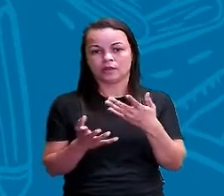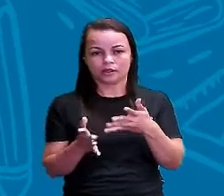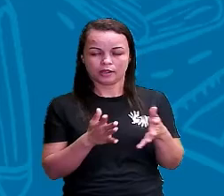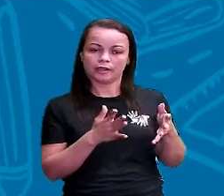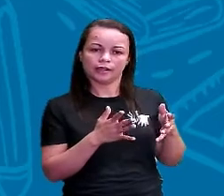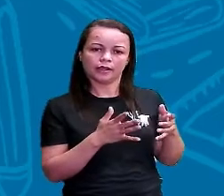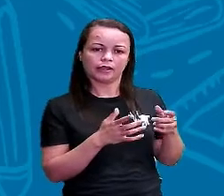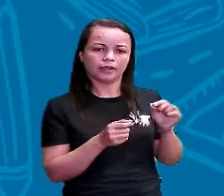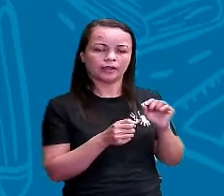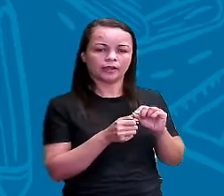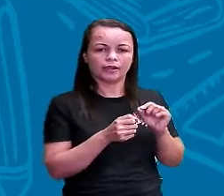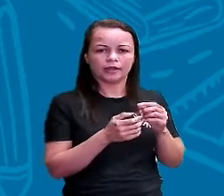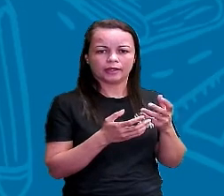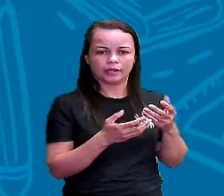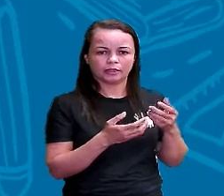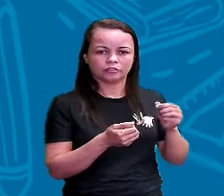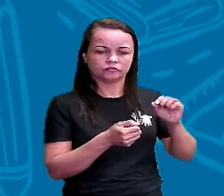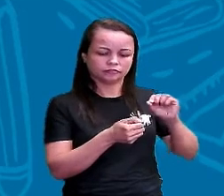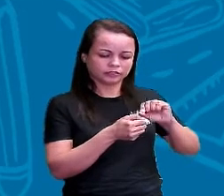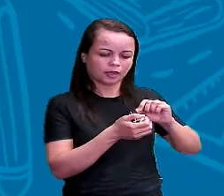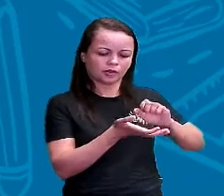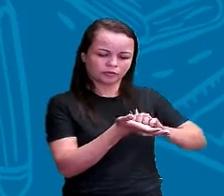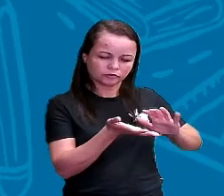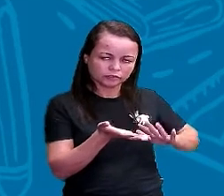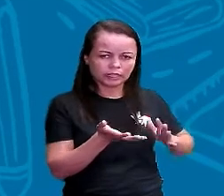Então, eles realizaram duas ações ali.